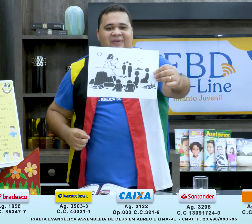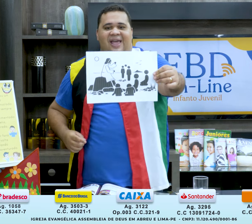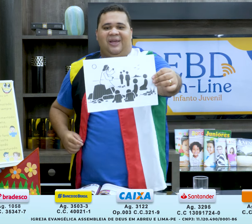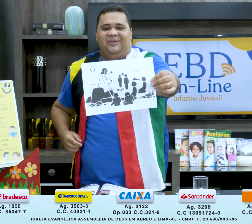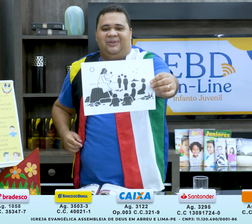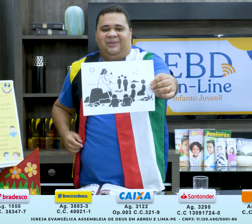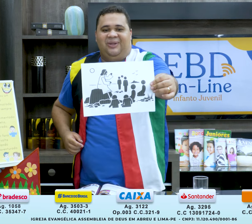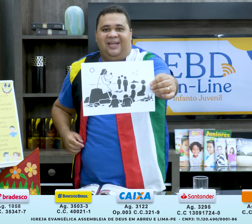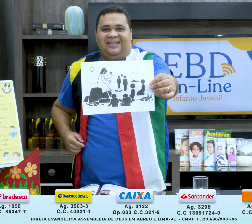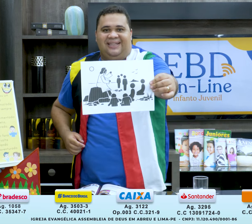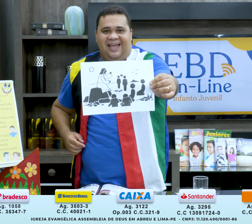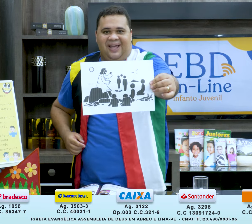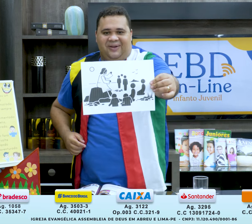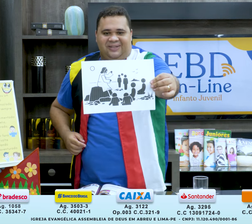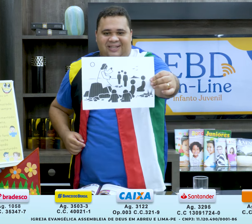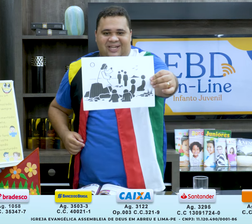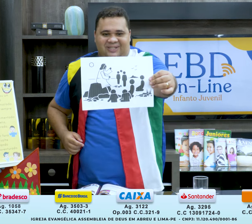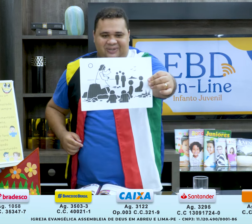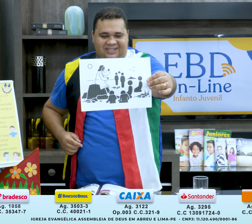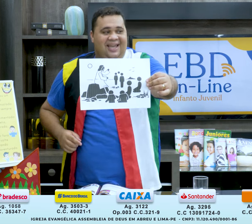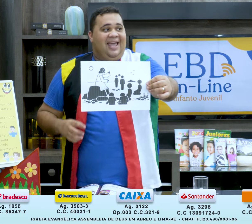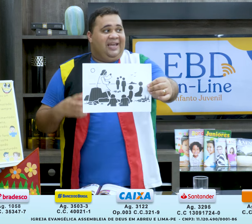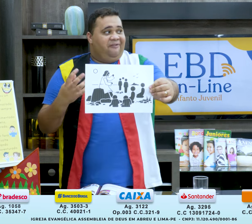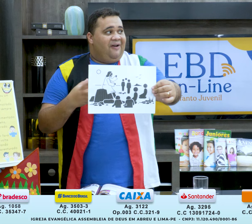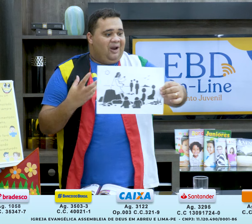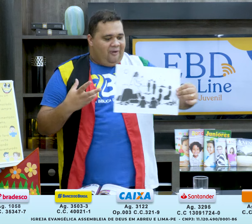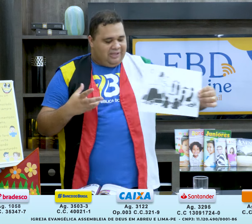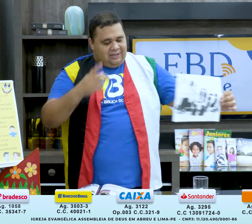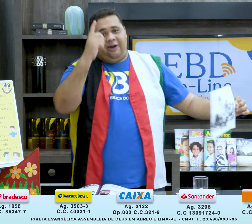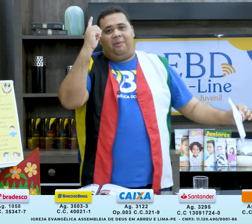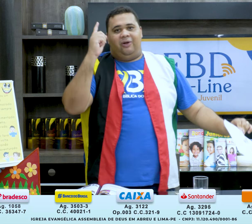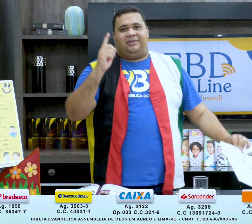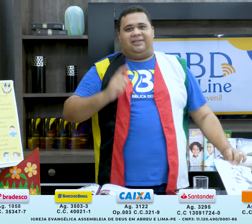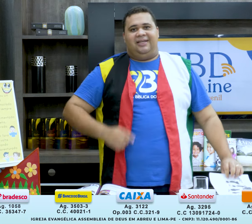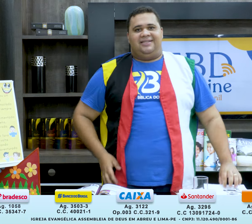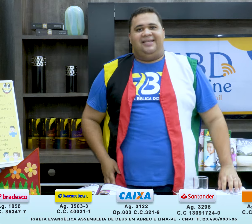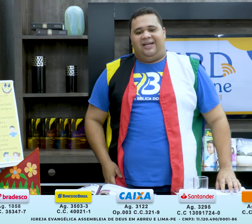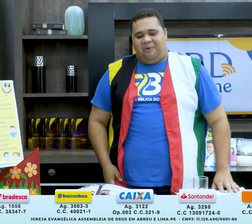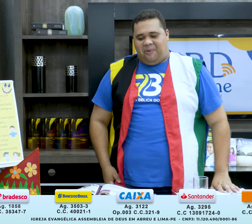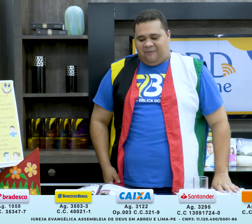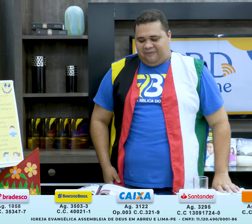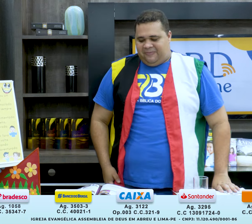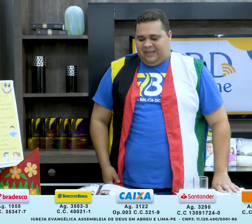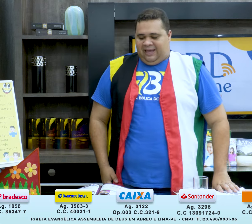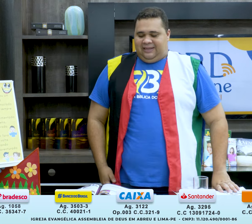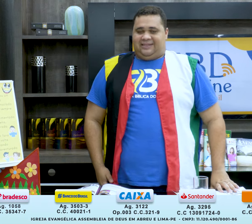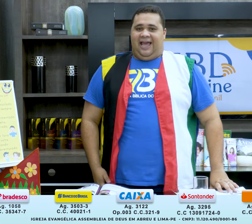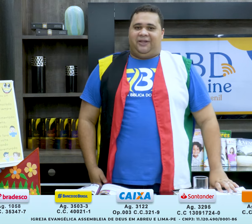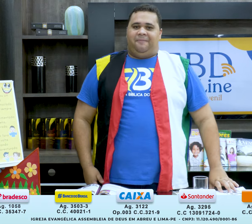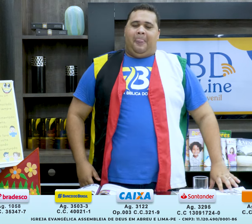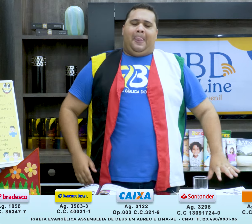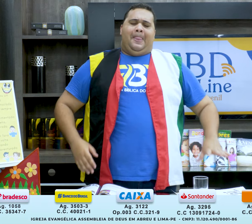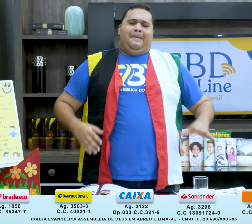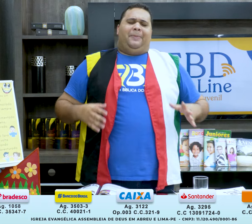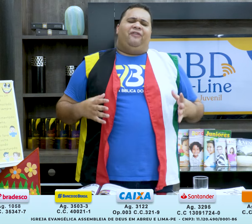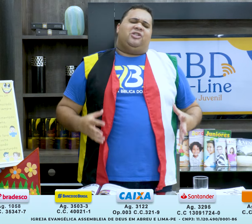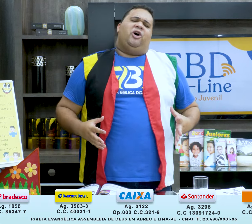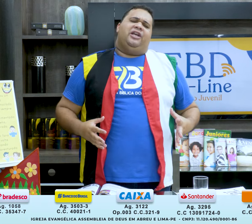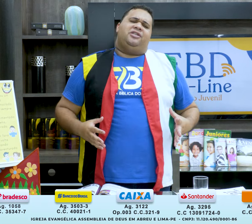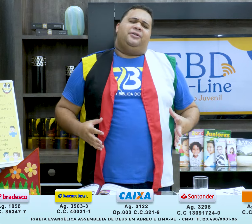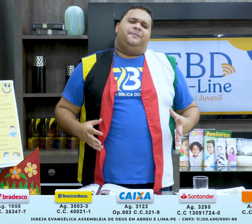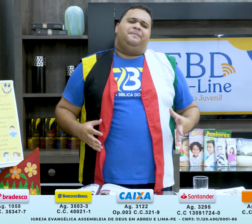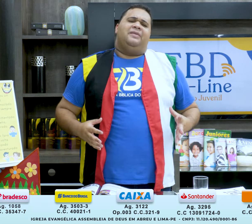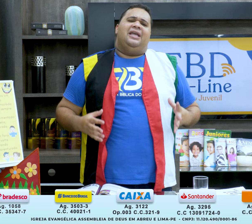mente mas veio de de de Jesus que falou isso lá no monte ensinando ao povo tá certo